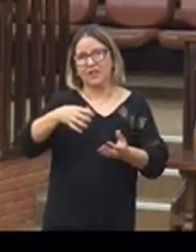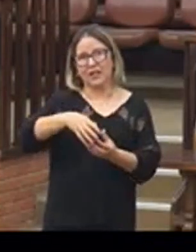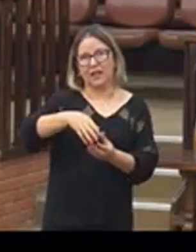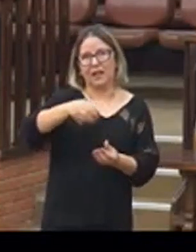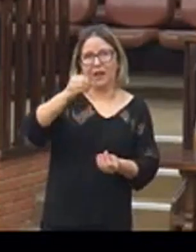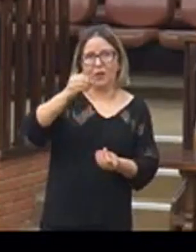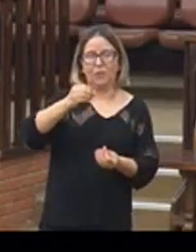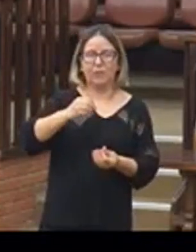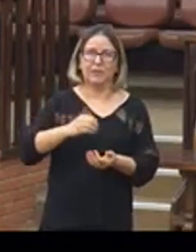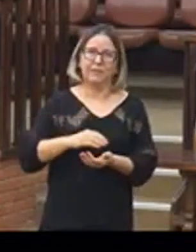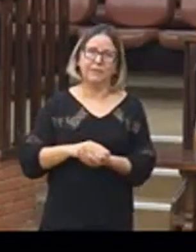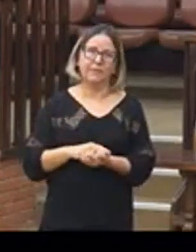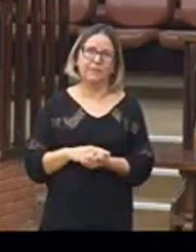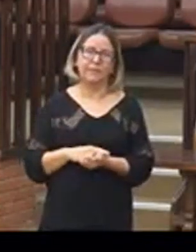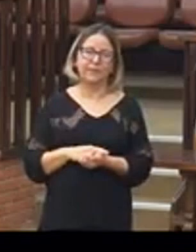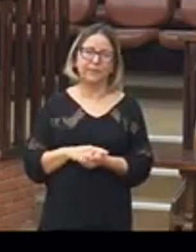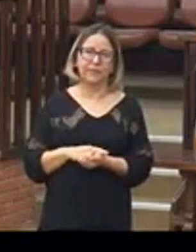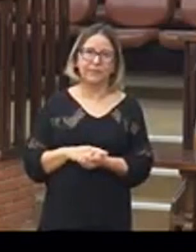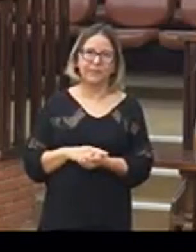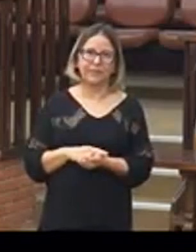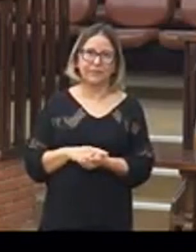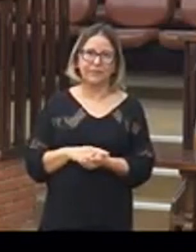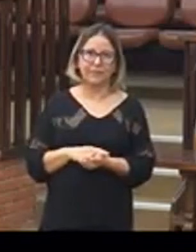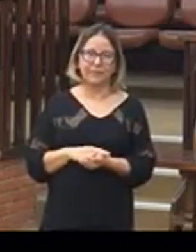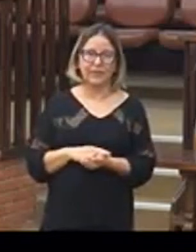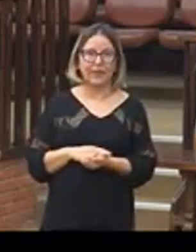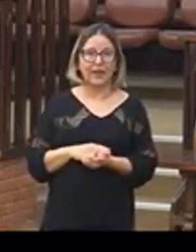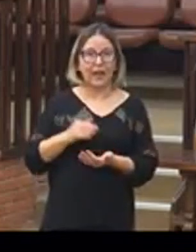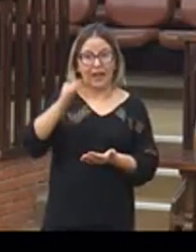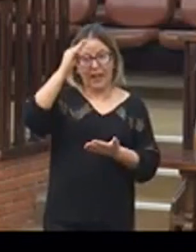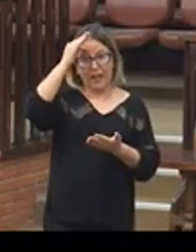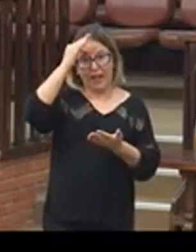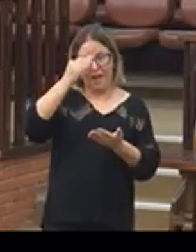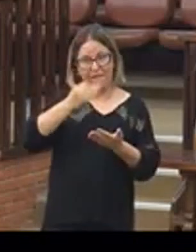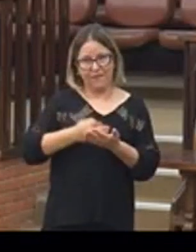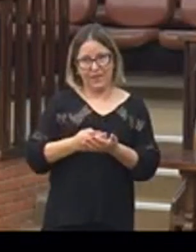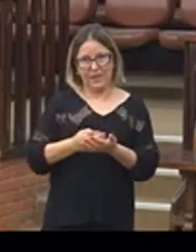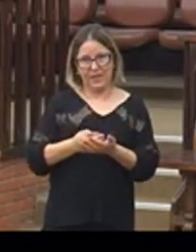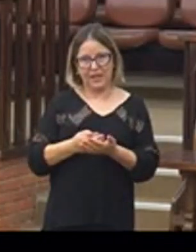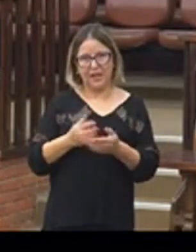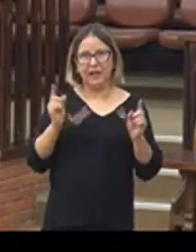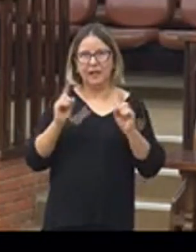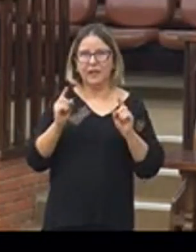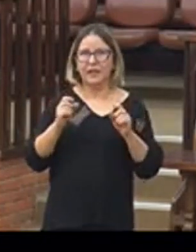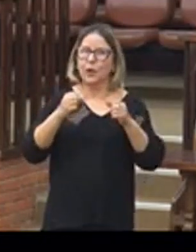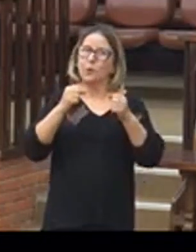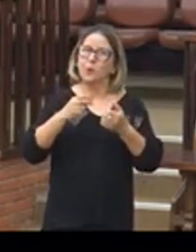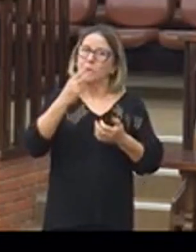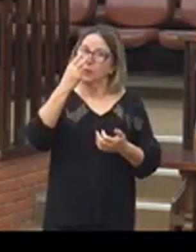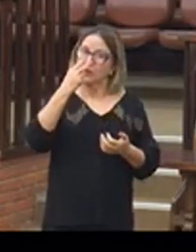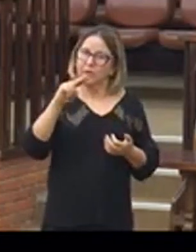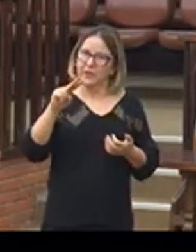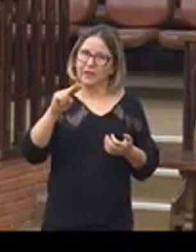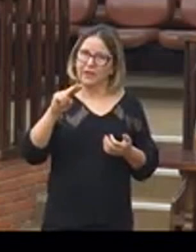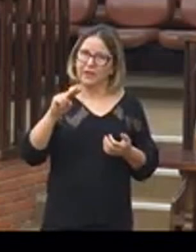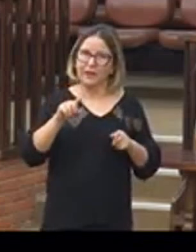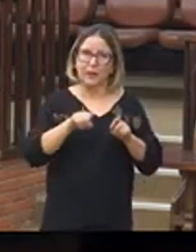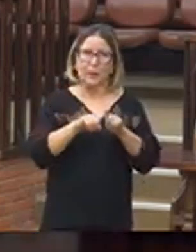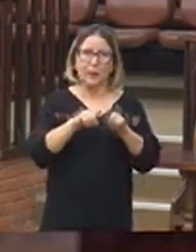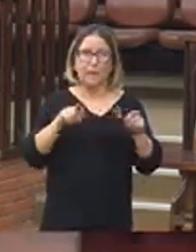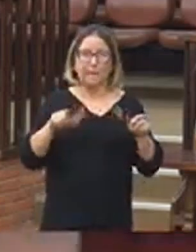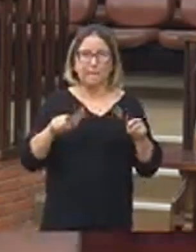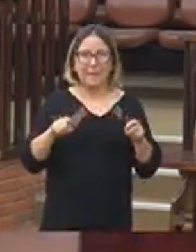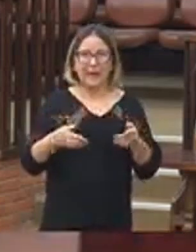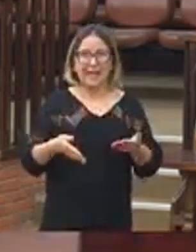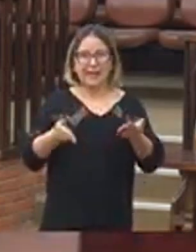Jesus, a fé é coisa invisível, mas é certeza, é convicção. O autor da fé é Jesus